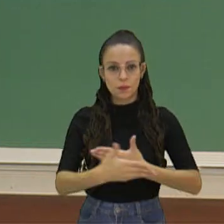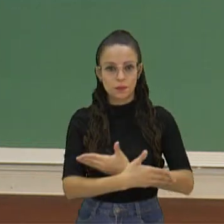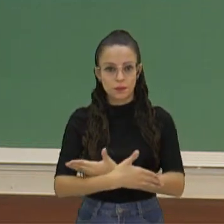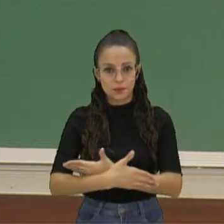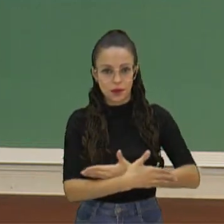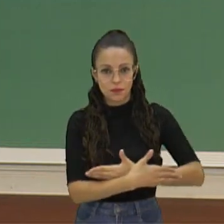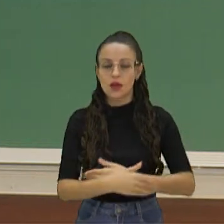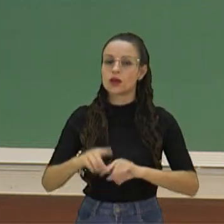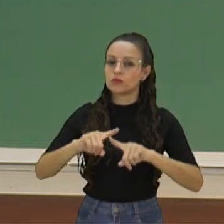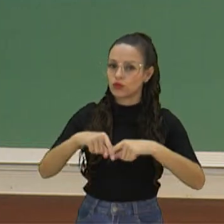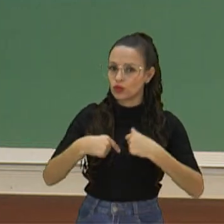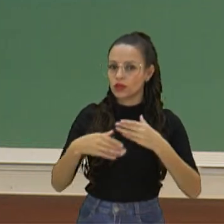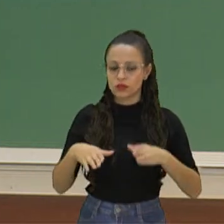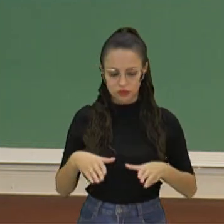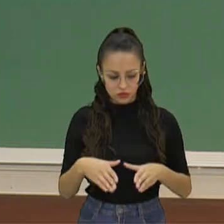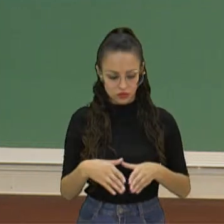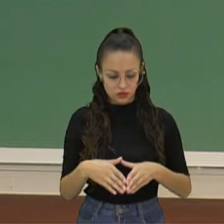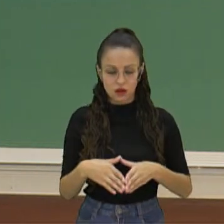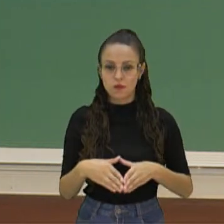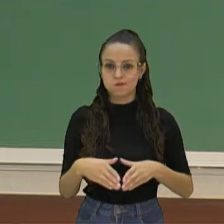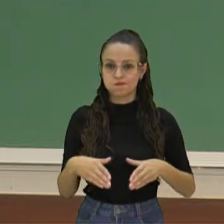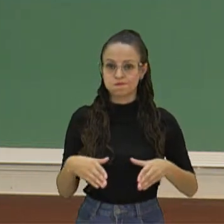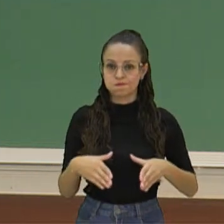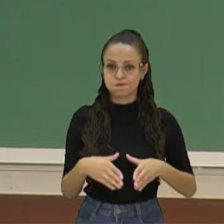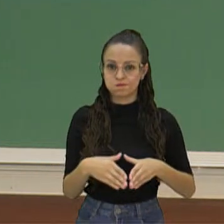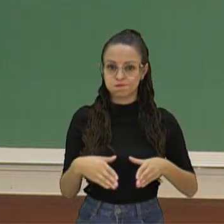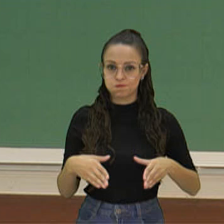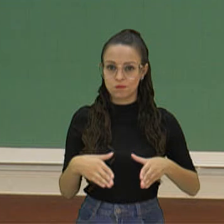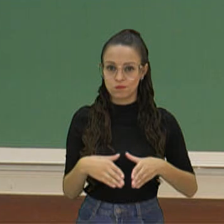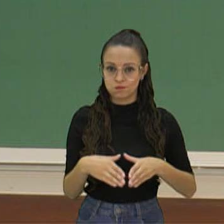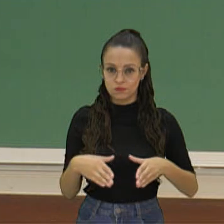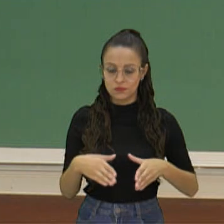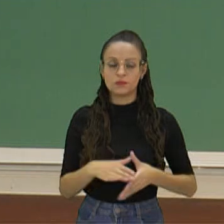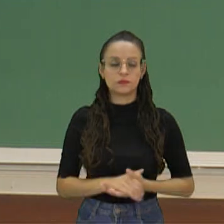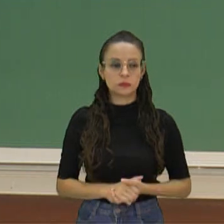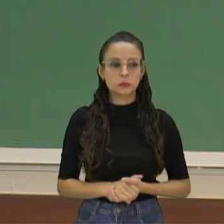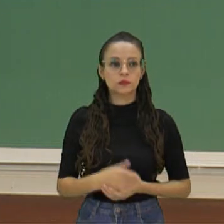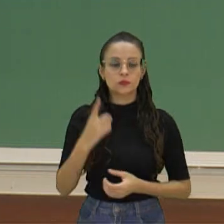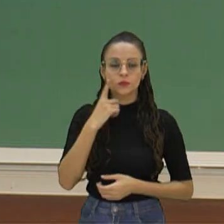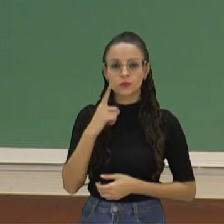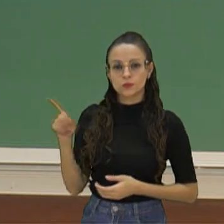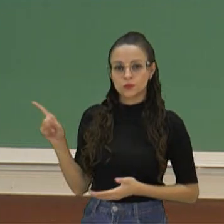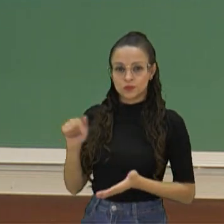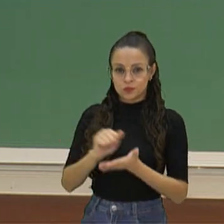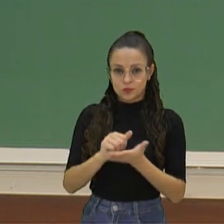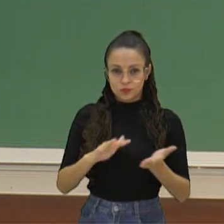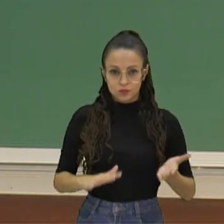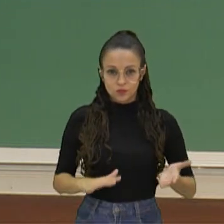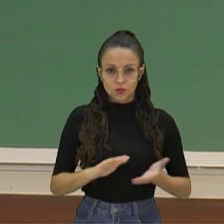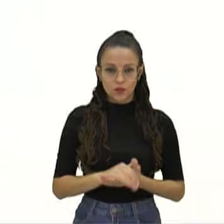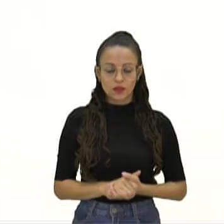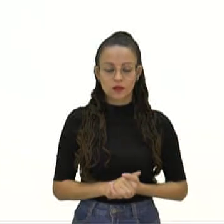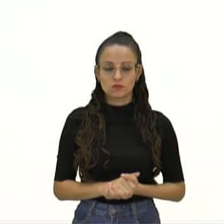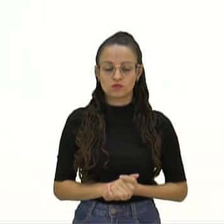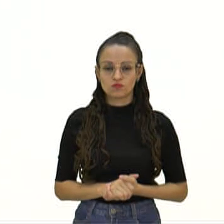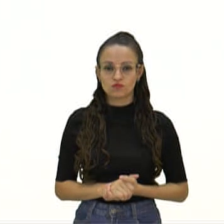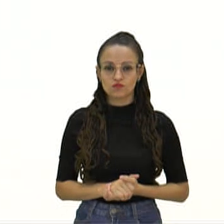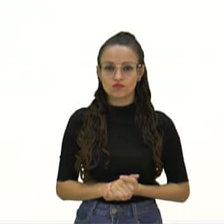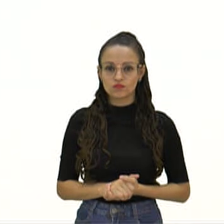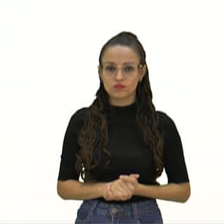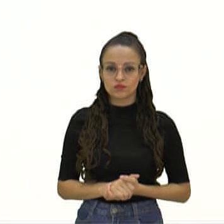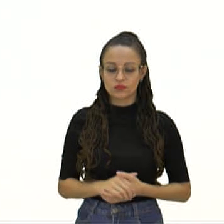essa elasticidade, essa mobilidade grande, né? Vamos ao exercício, gente. O sistema